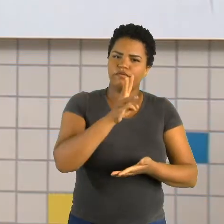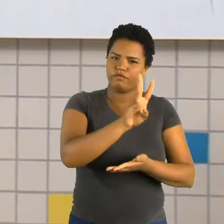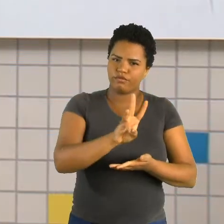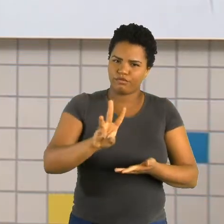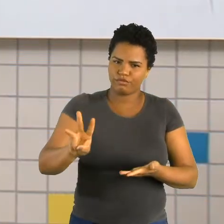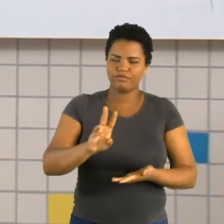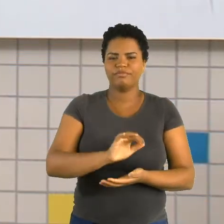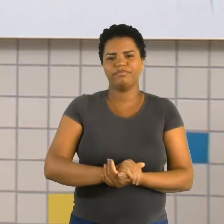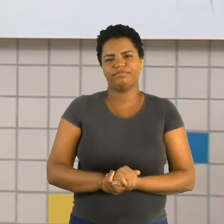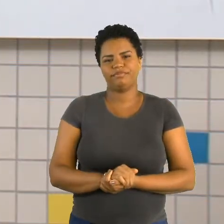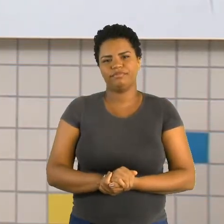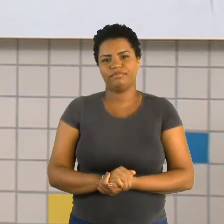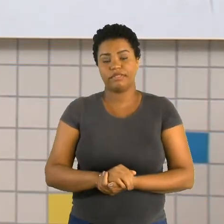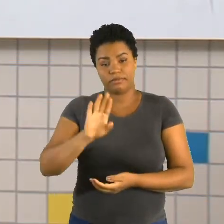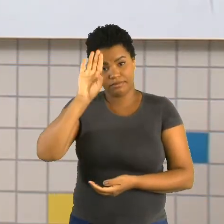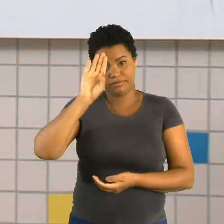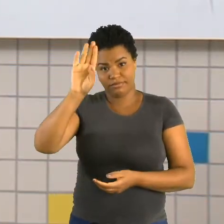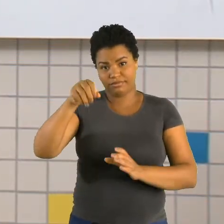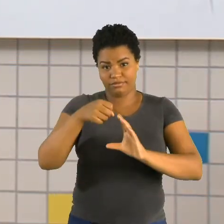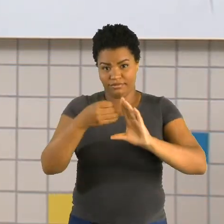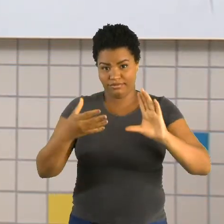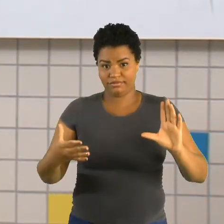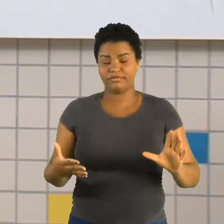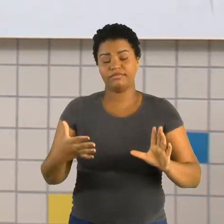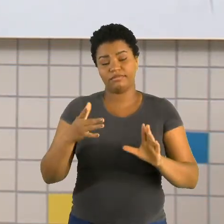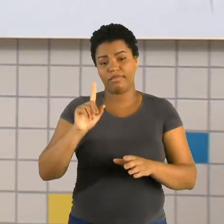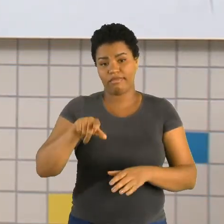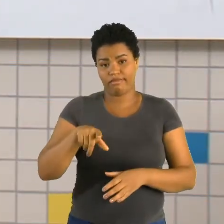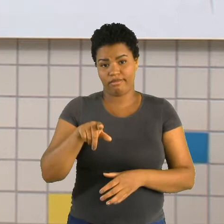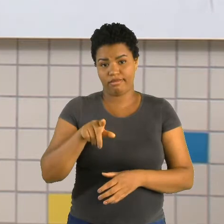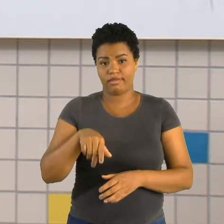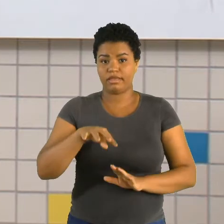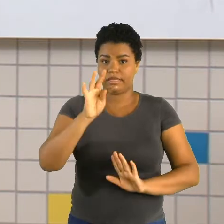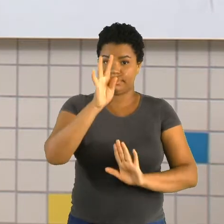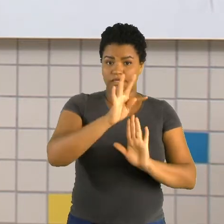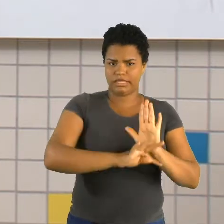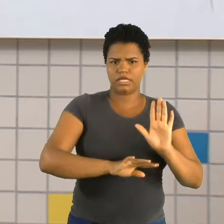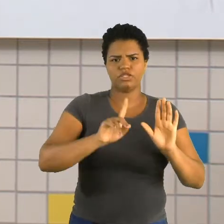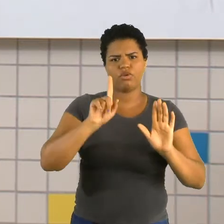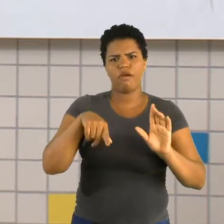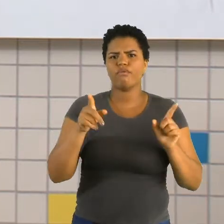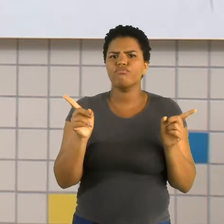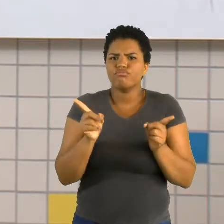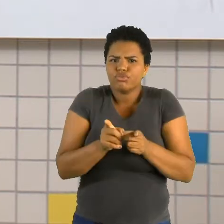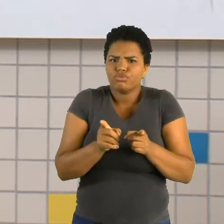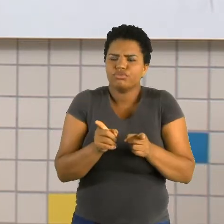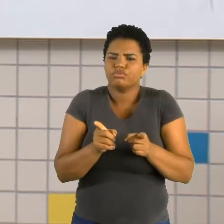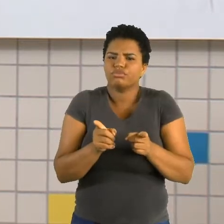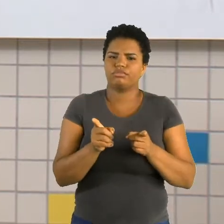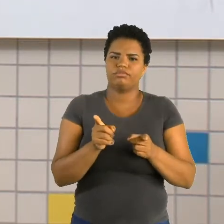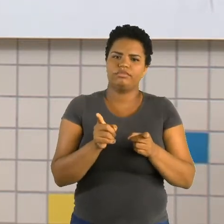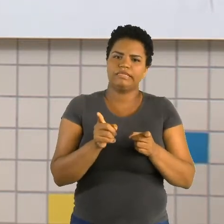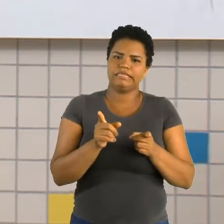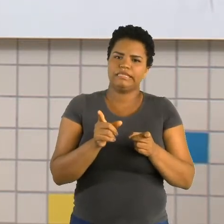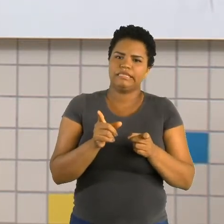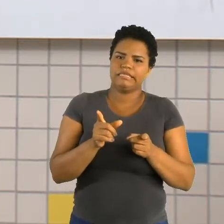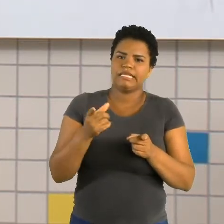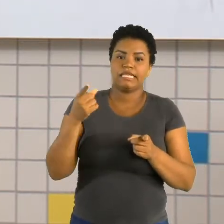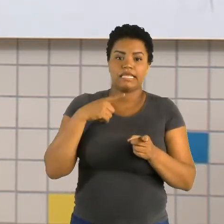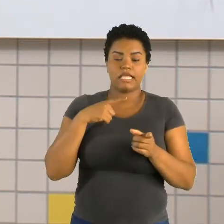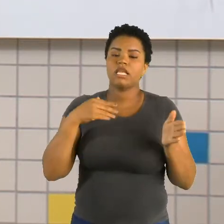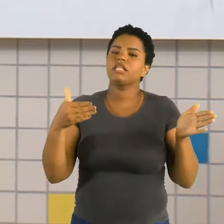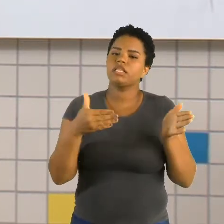As principais características das tirinhas são: o texto é curto, possui uma quantidade limitada